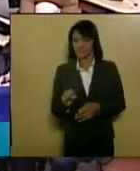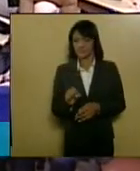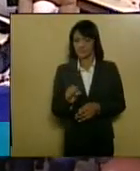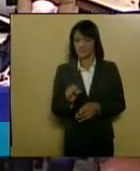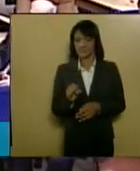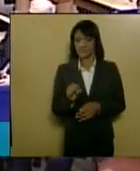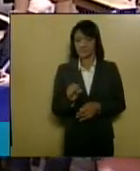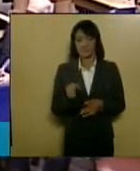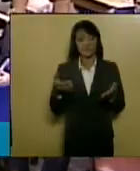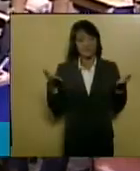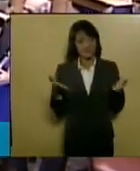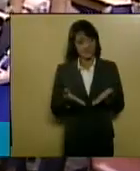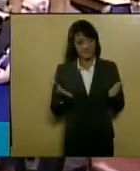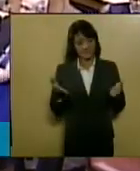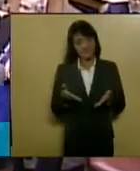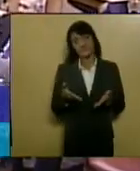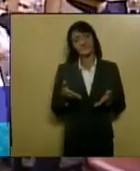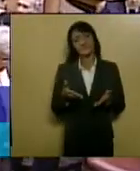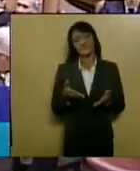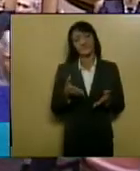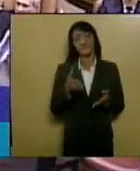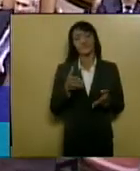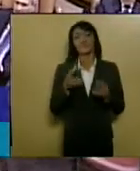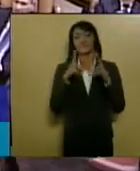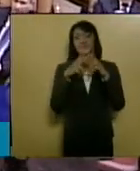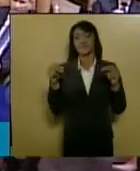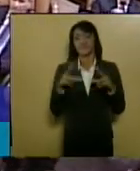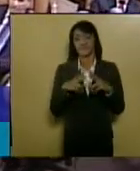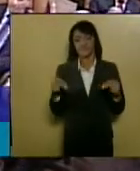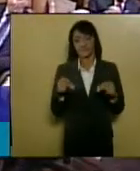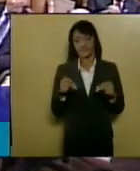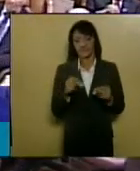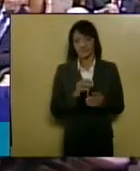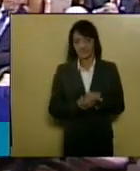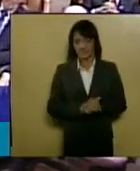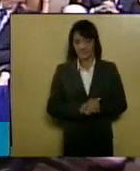desterro, hoje Florianópolis, Santa Catarina.